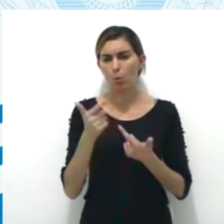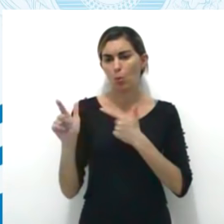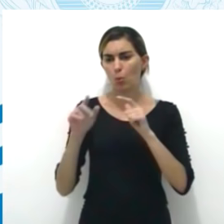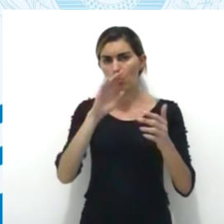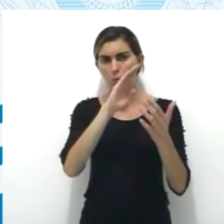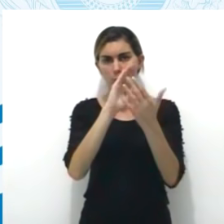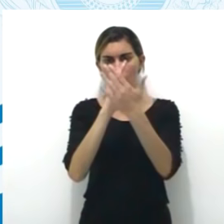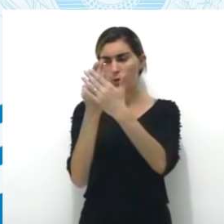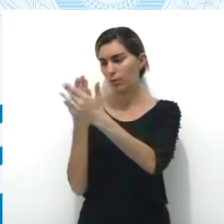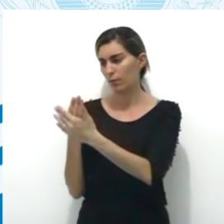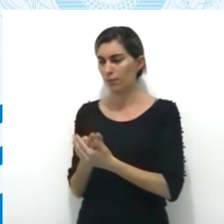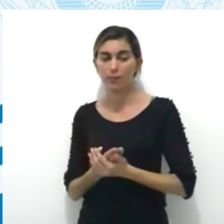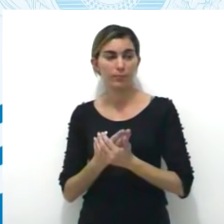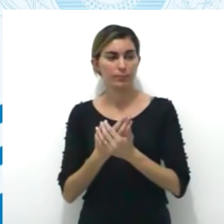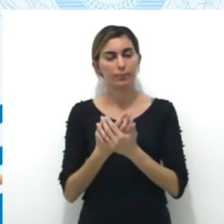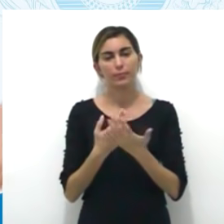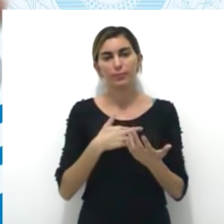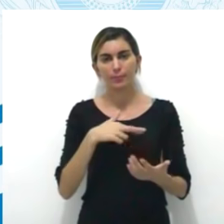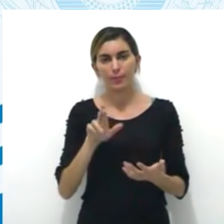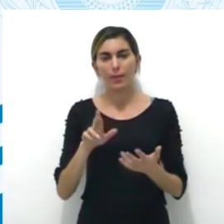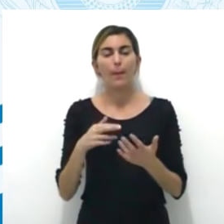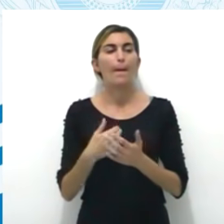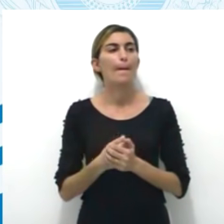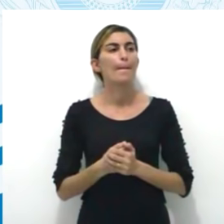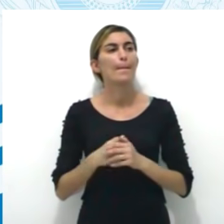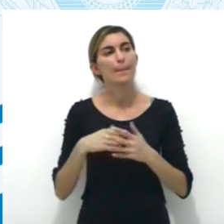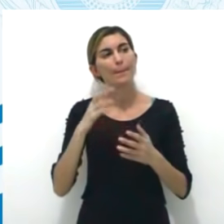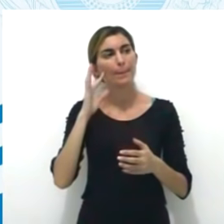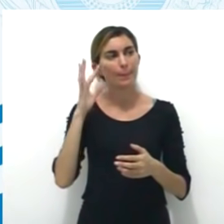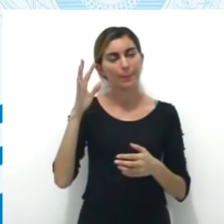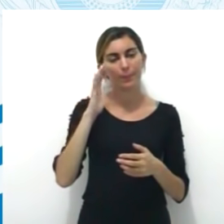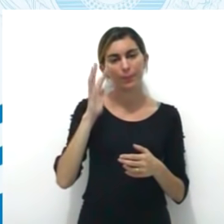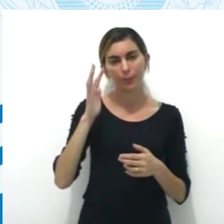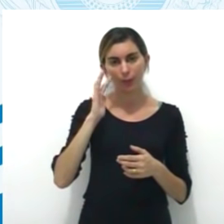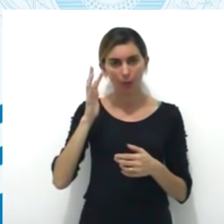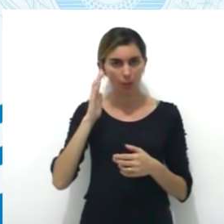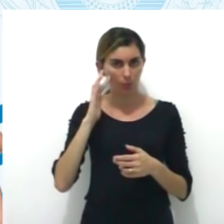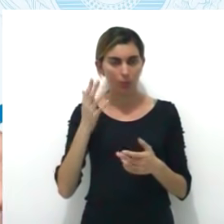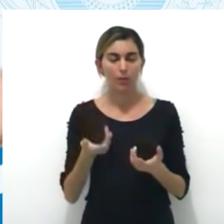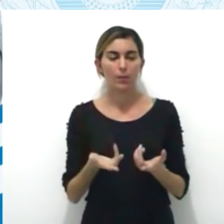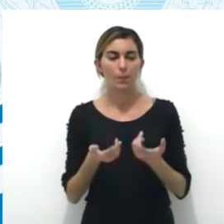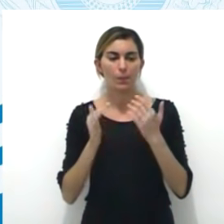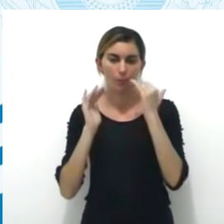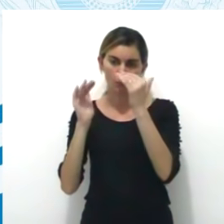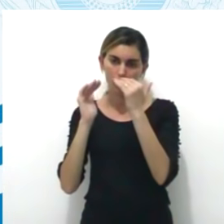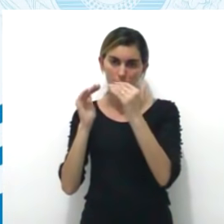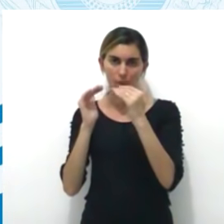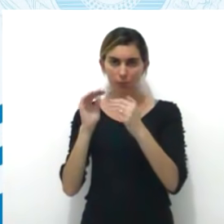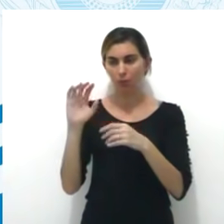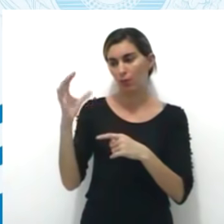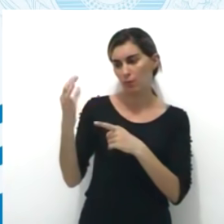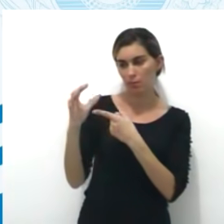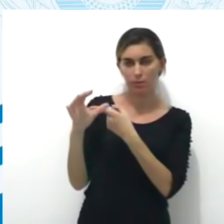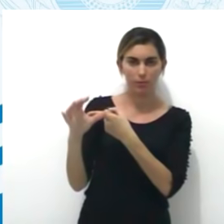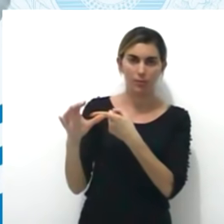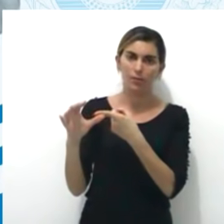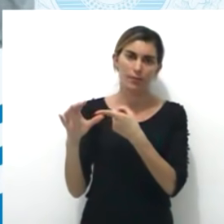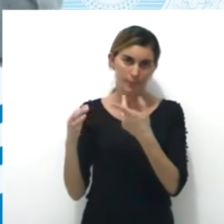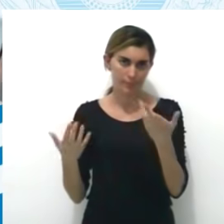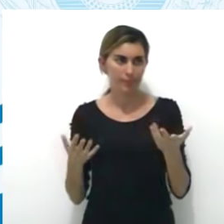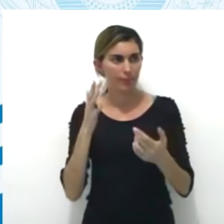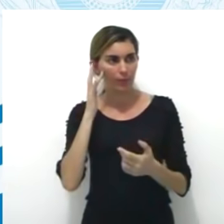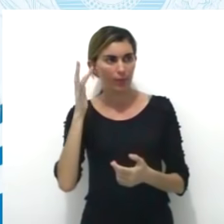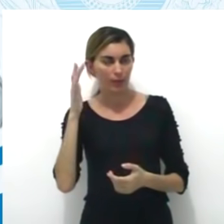ou de crenças religiosas. Ou seja, uma teoria se baseia na ciência,